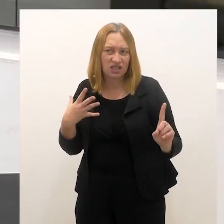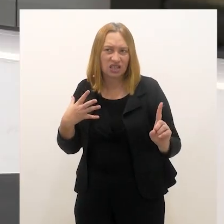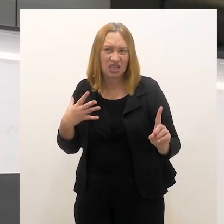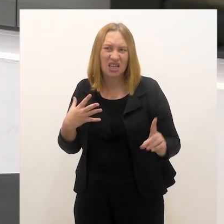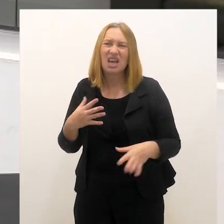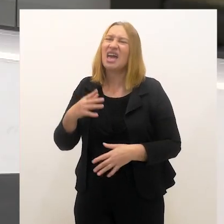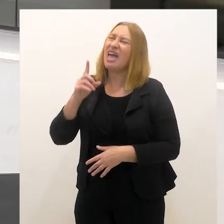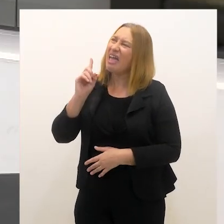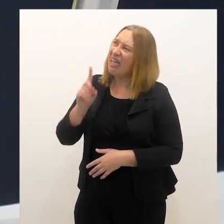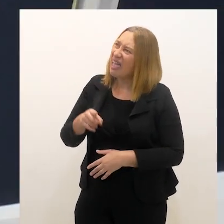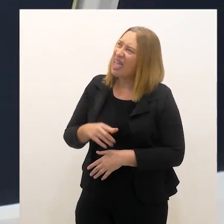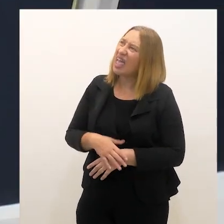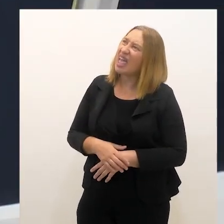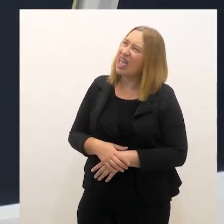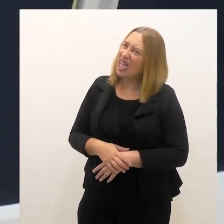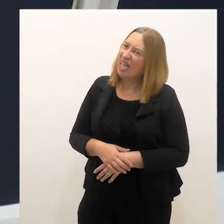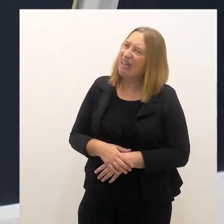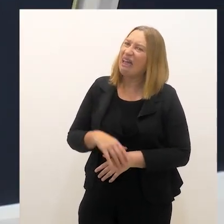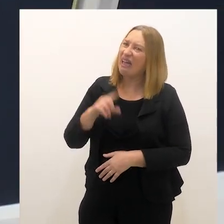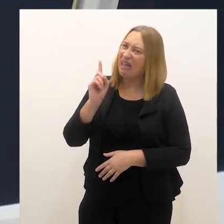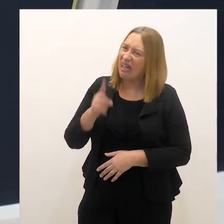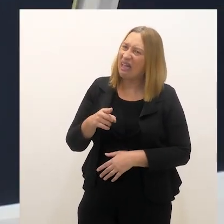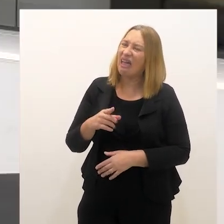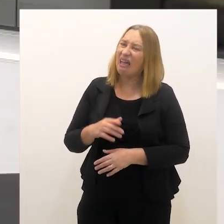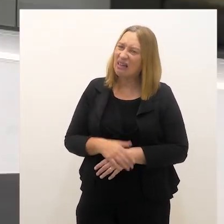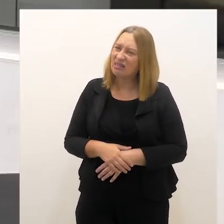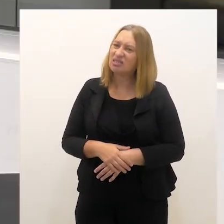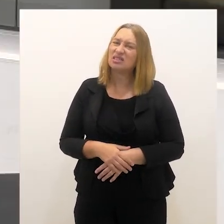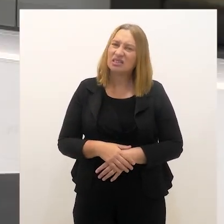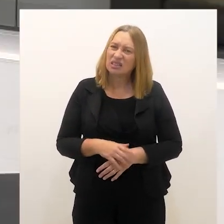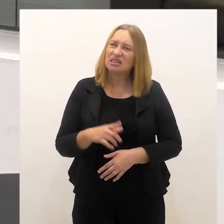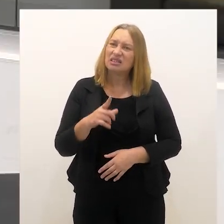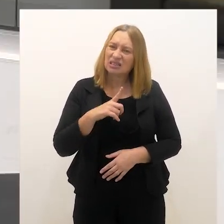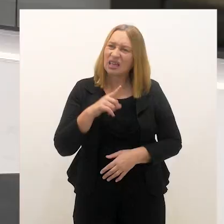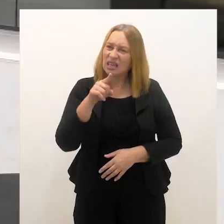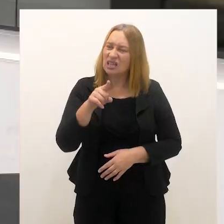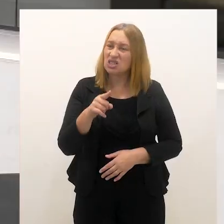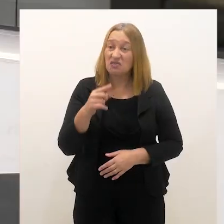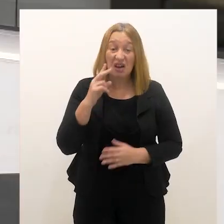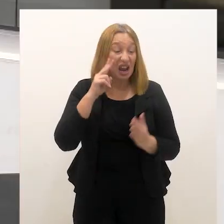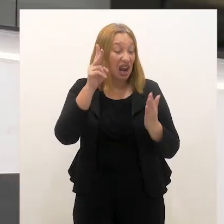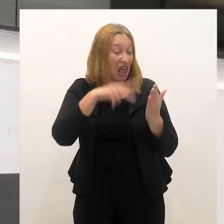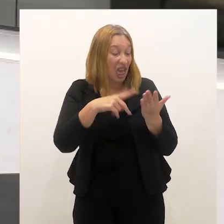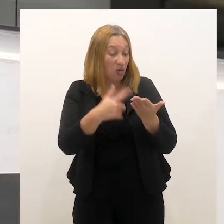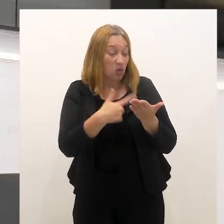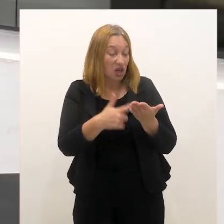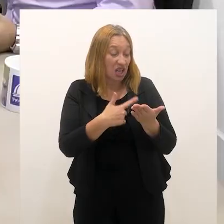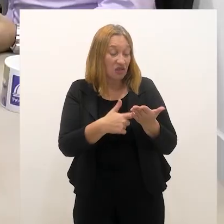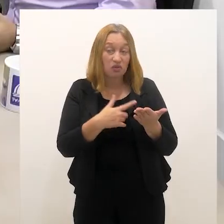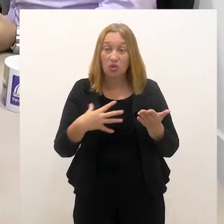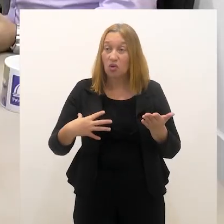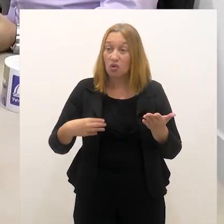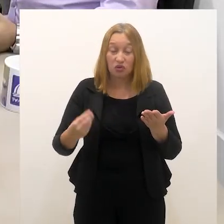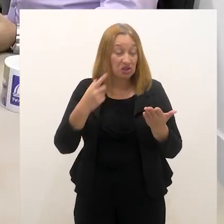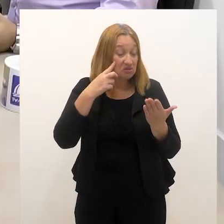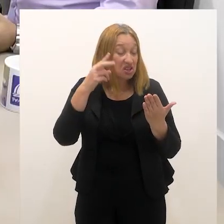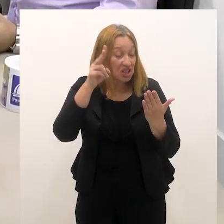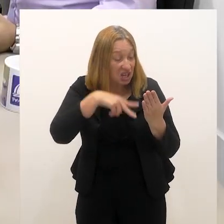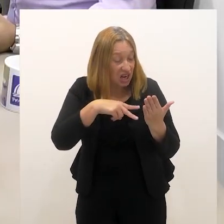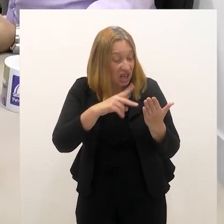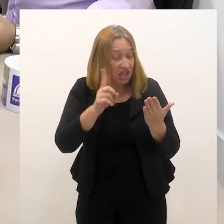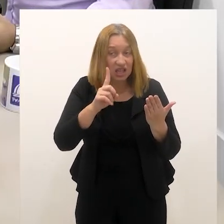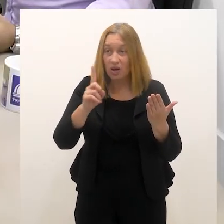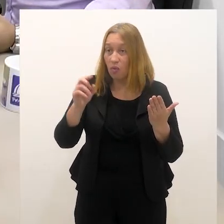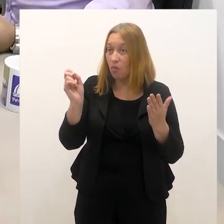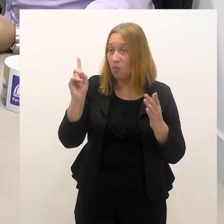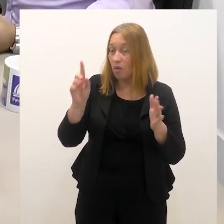LGBT. Pois é. Será que é isso? Pois Sendo é. mais direto. Tem Vai ler tem esse pouco livro, isso. o filho que